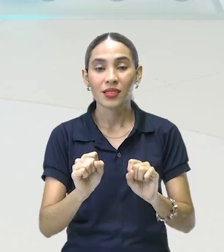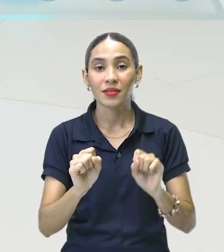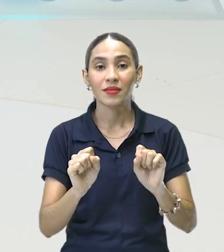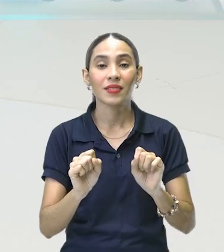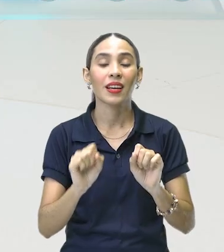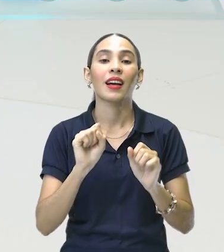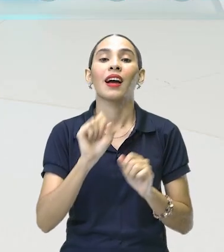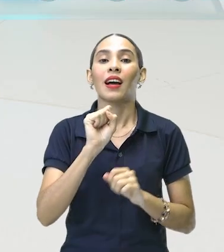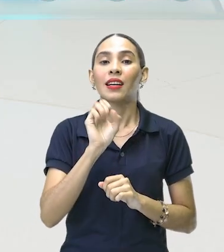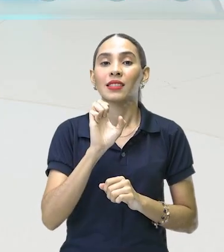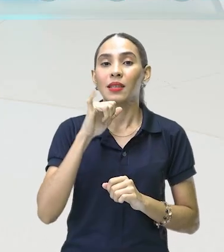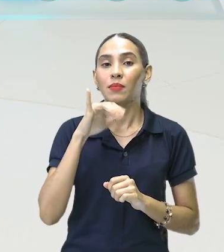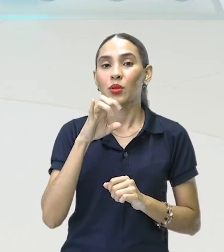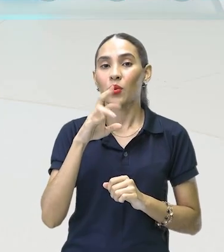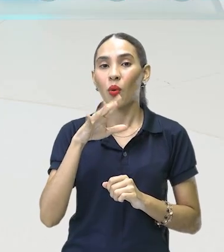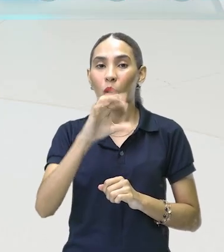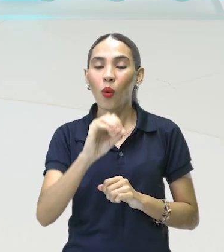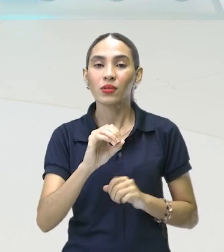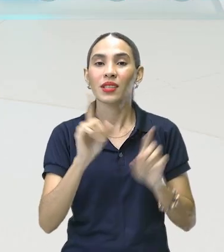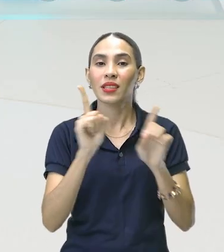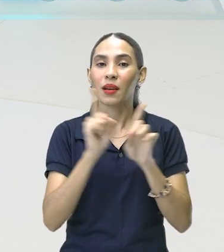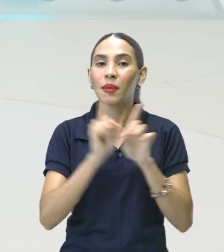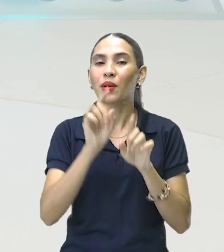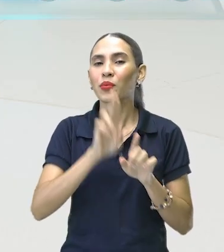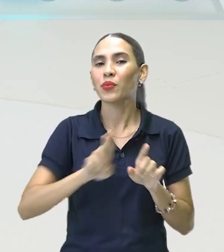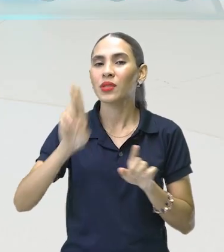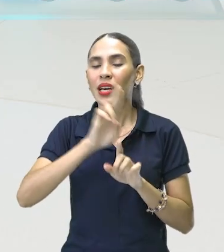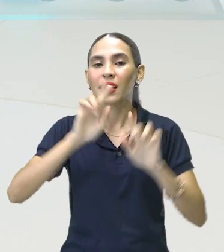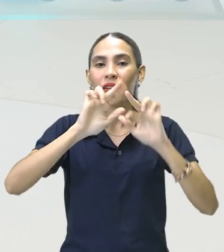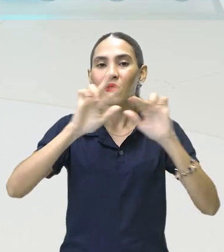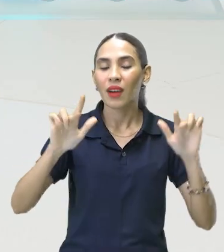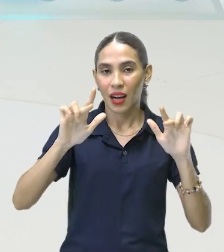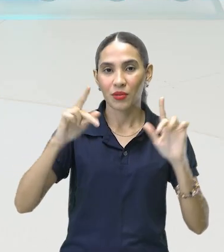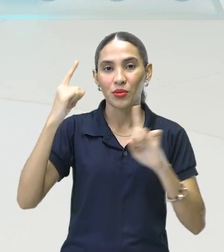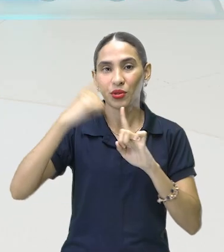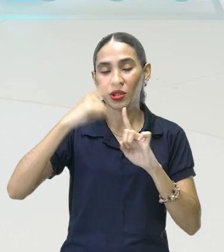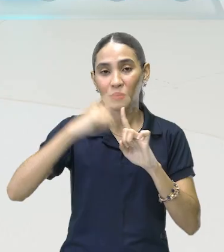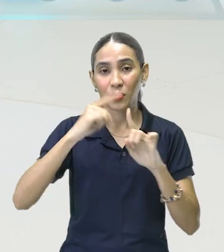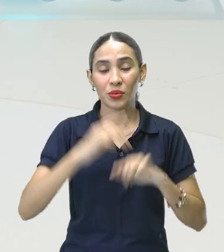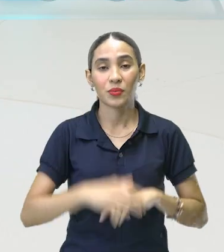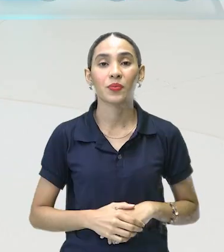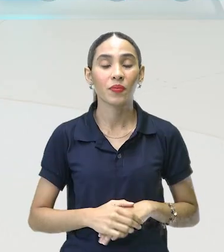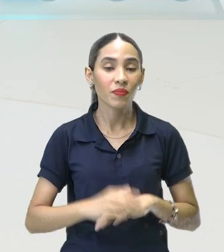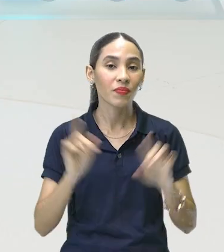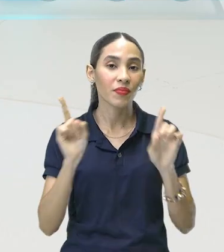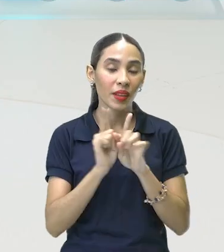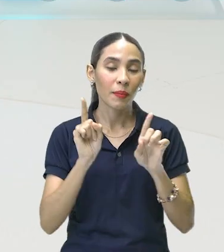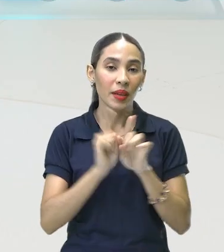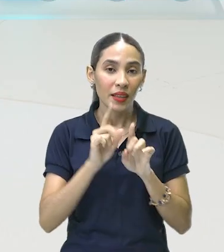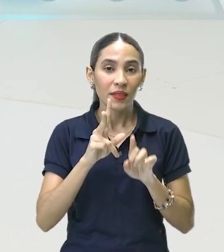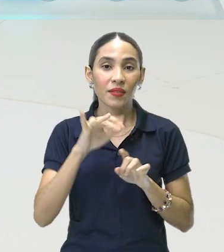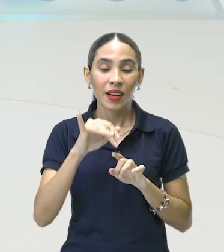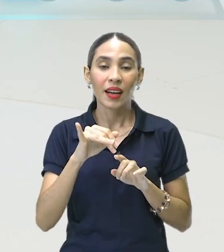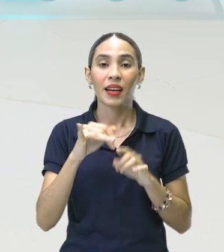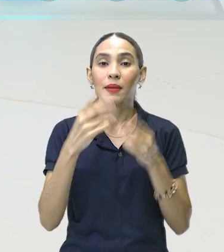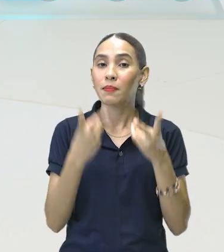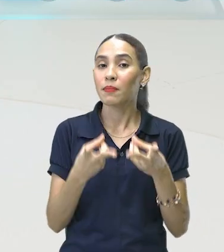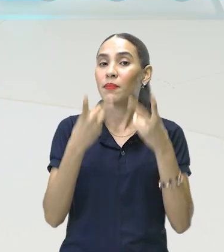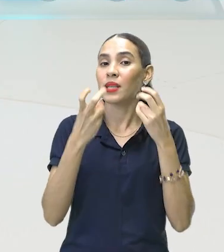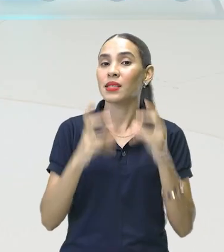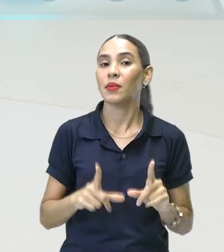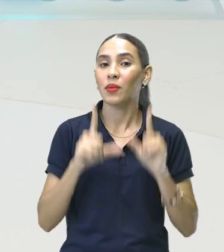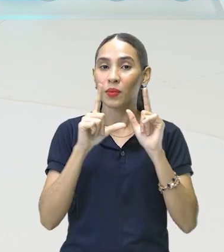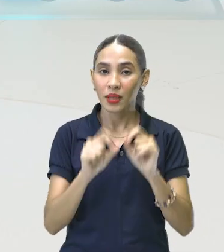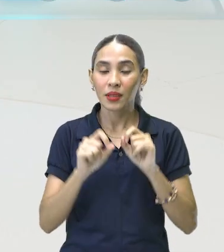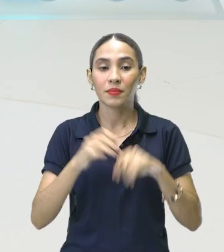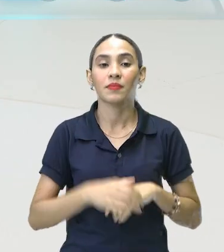artística. A semiótica, ela serve para ser usada em várias coisas. E assim, vamos também conseguir